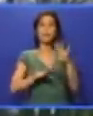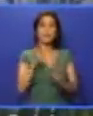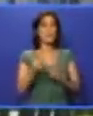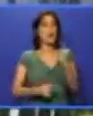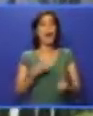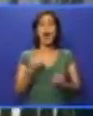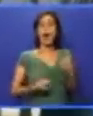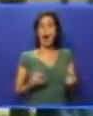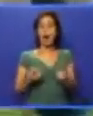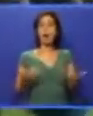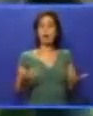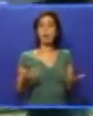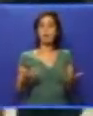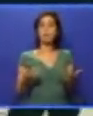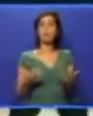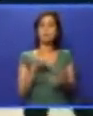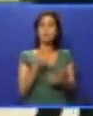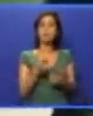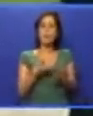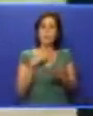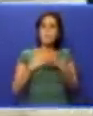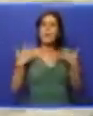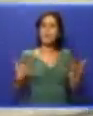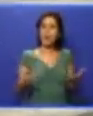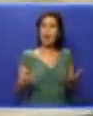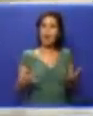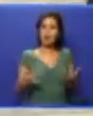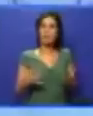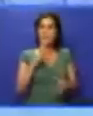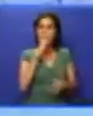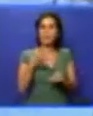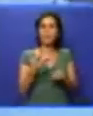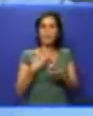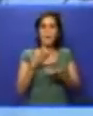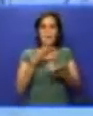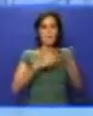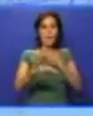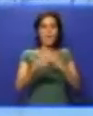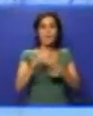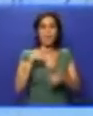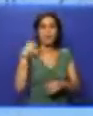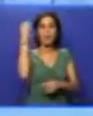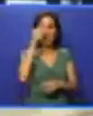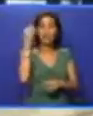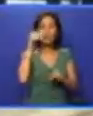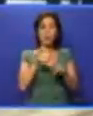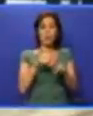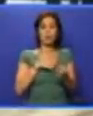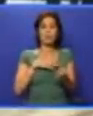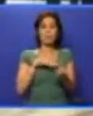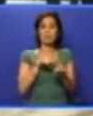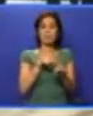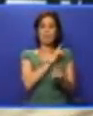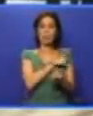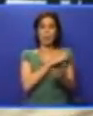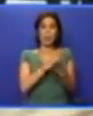algo, torna-se uma coisa ainda maior quando conseguimos partilhar com alguém. E o sonho do Empower vem daí, que é